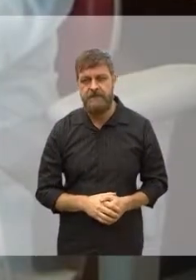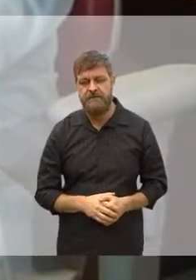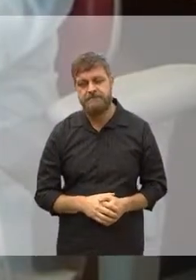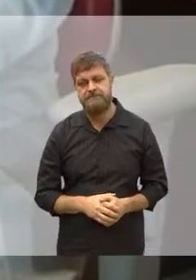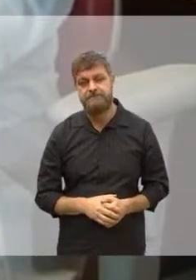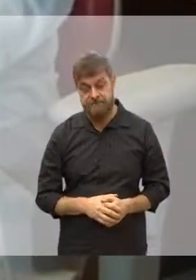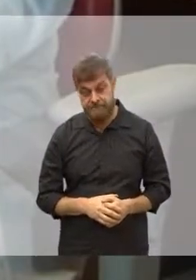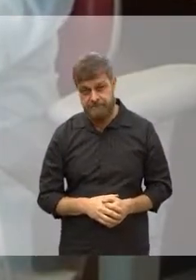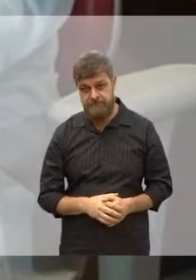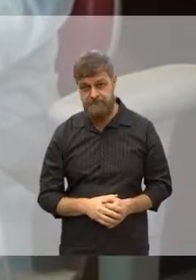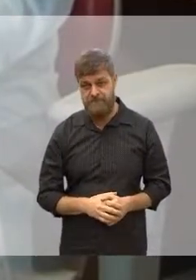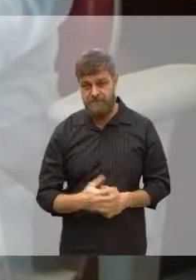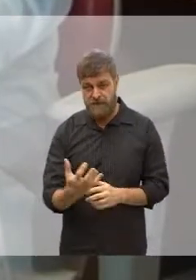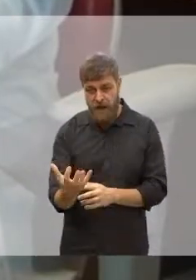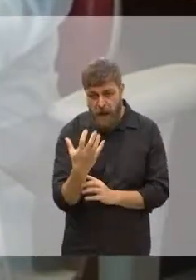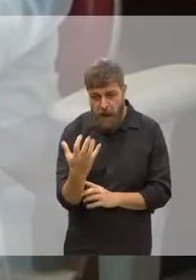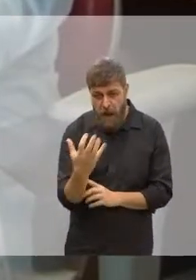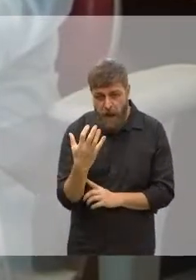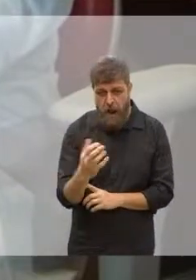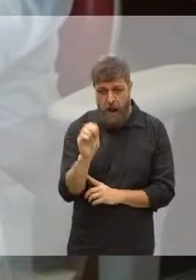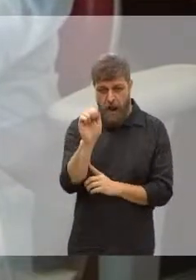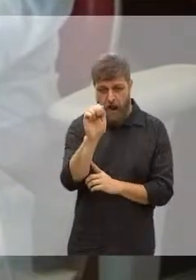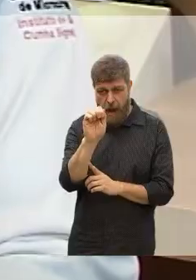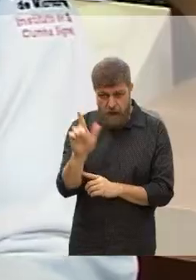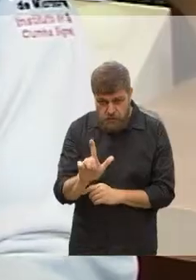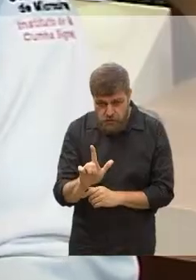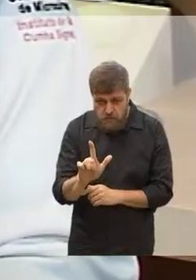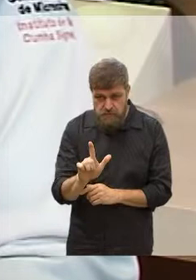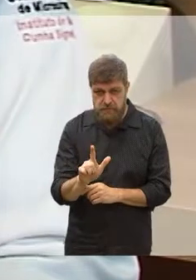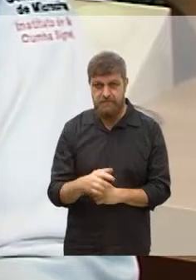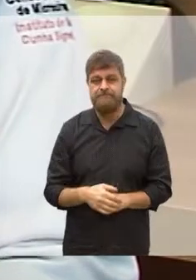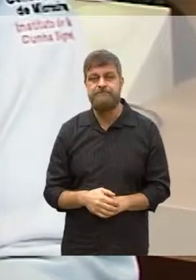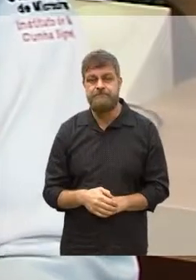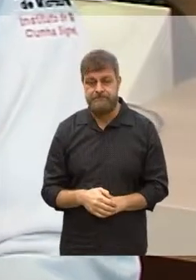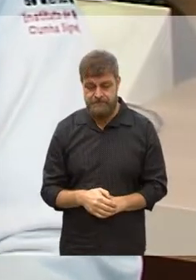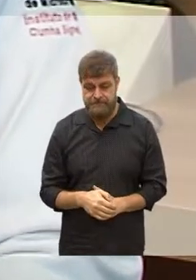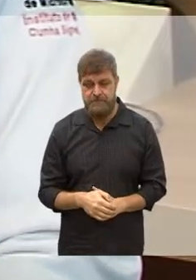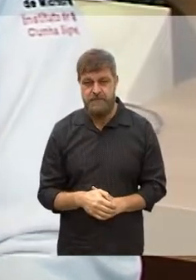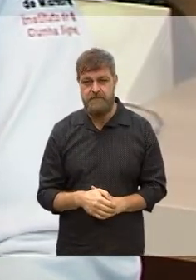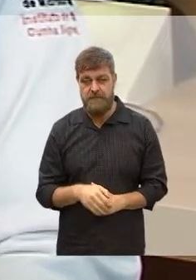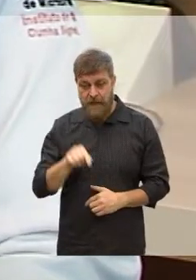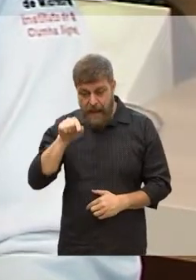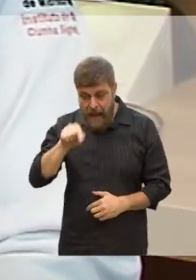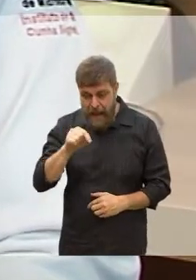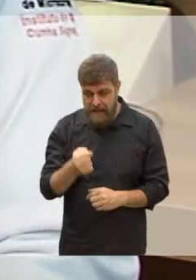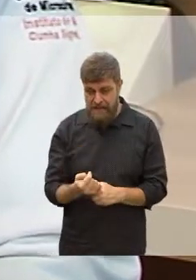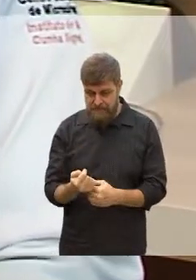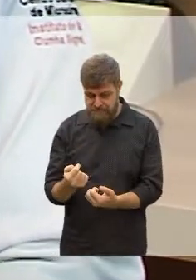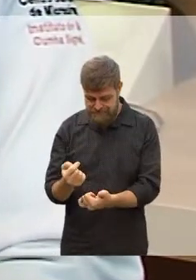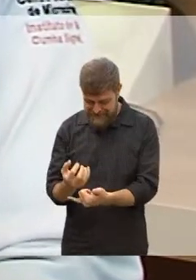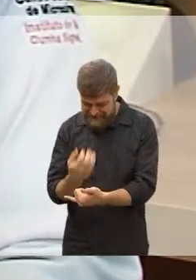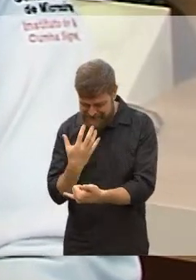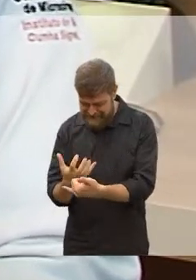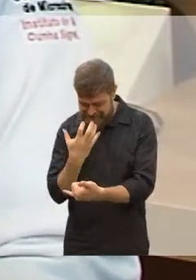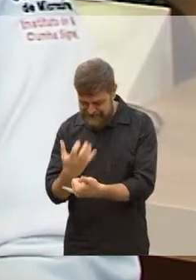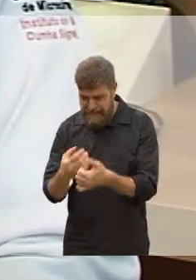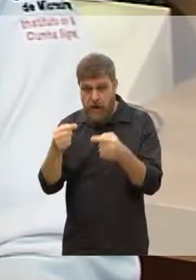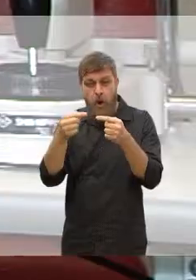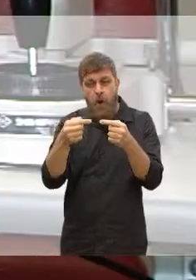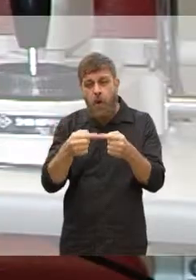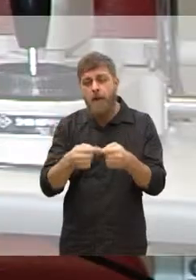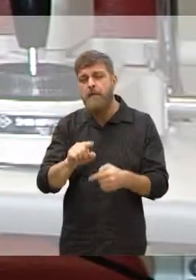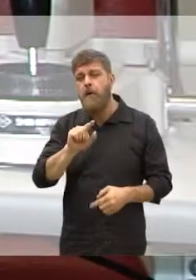Então, a luz de emissão azul-violeta, ela está muito envolvida